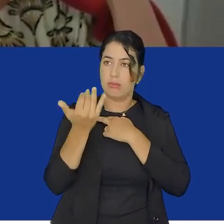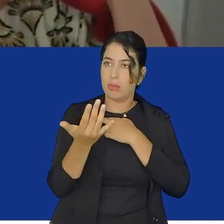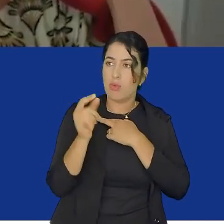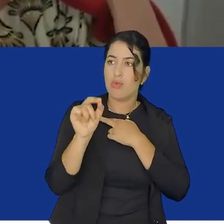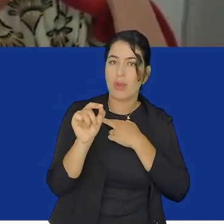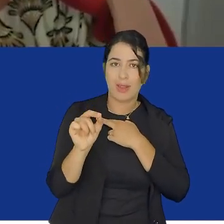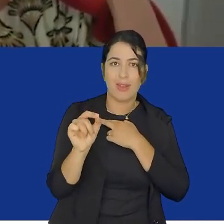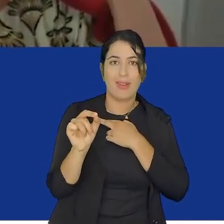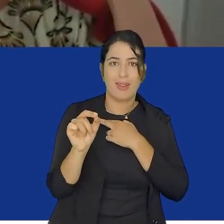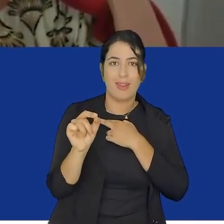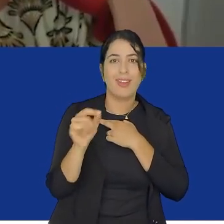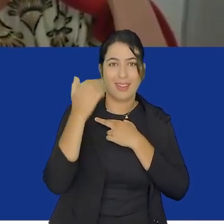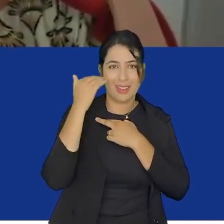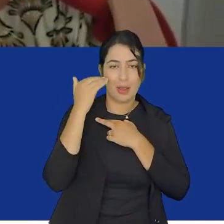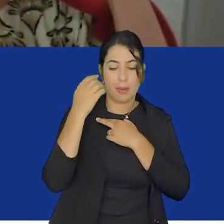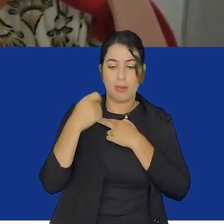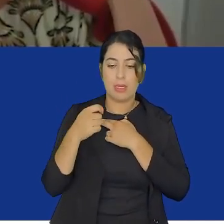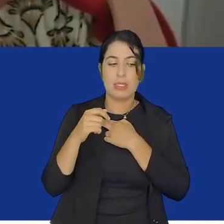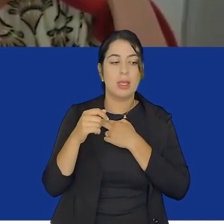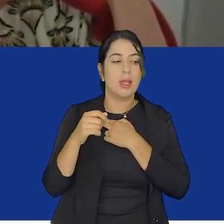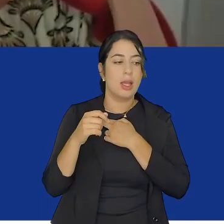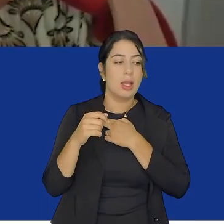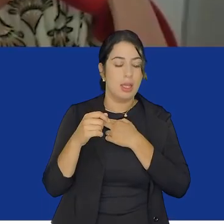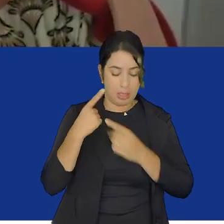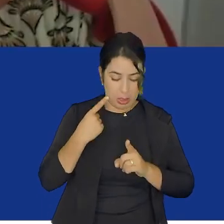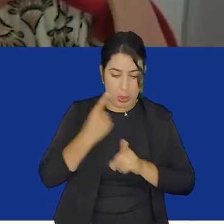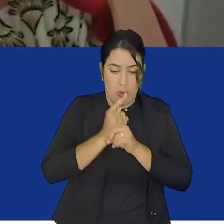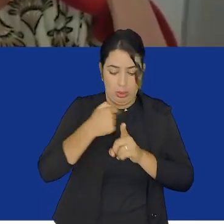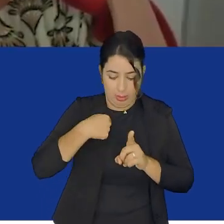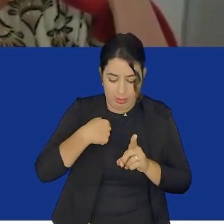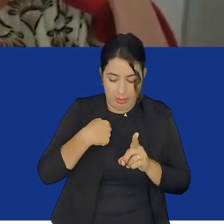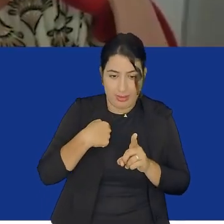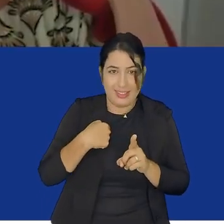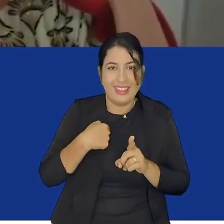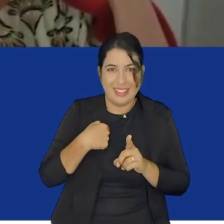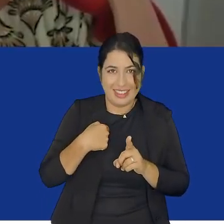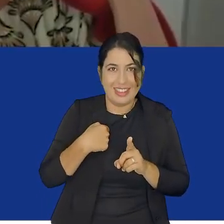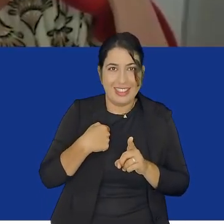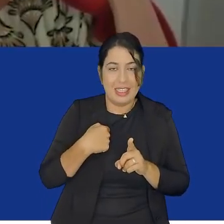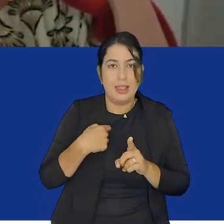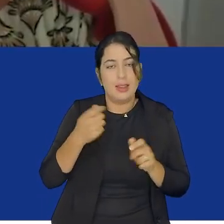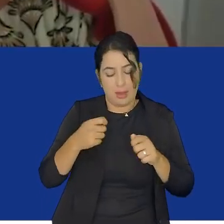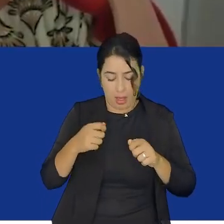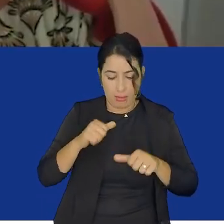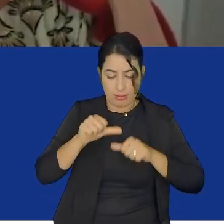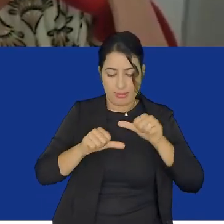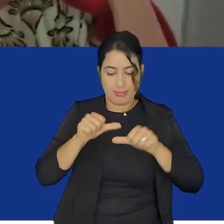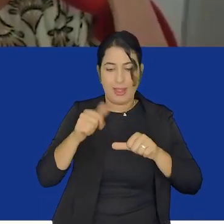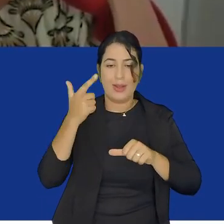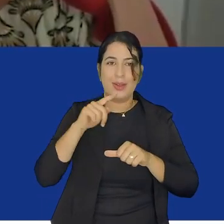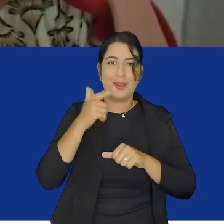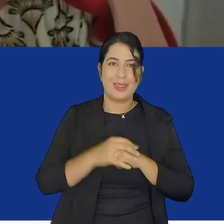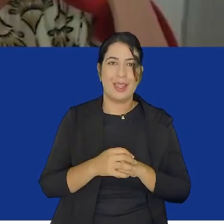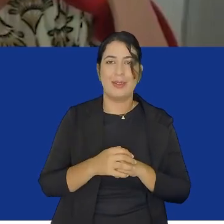essa minha reflexão e o que é do outro, porque se a gente achar a nossa parte é o mais fácil, né? Essa é a parte que a gente pode transformar. Então, eu queria